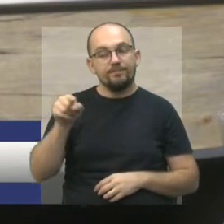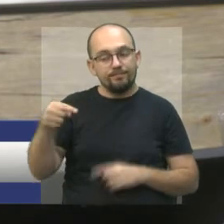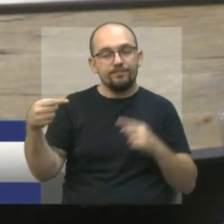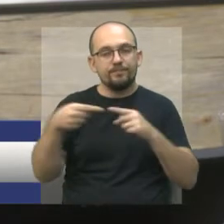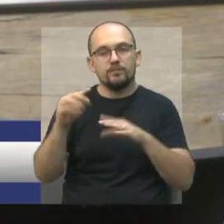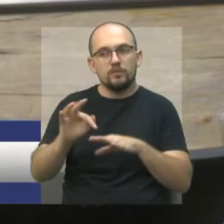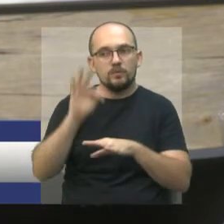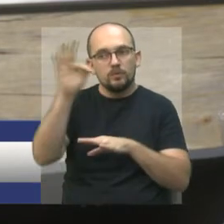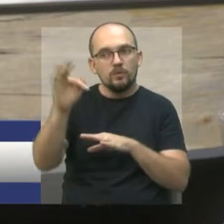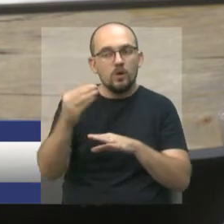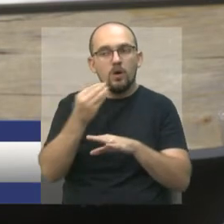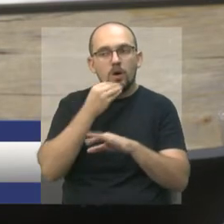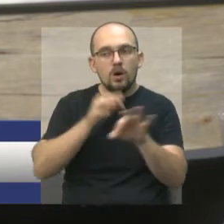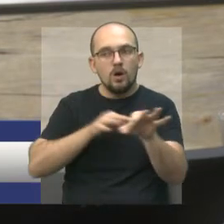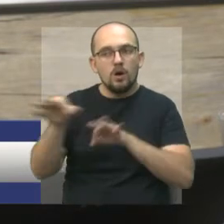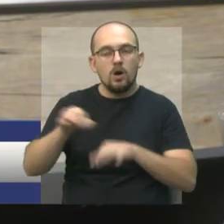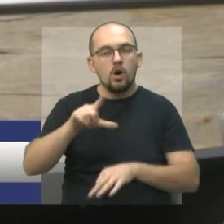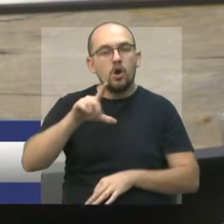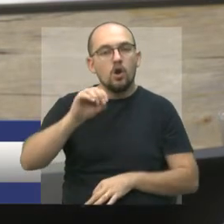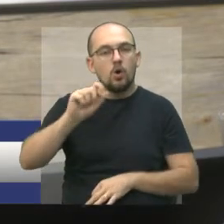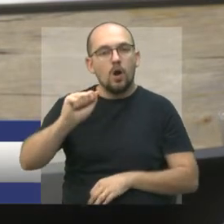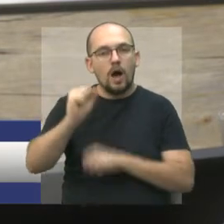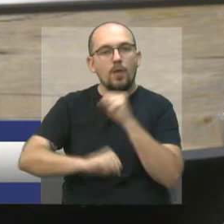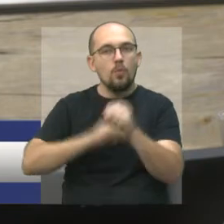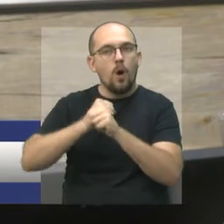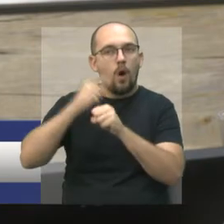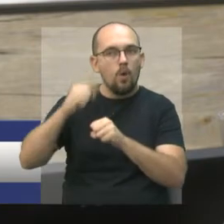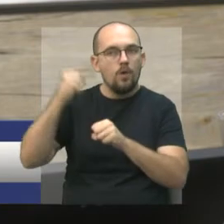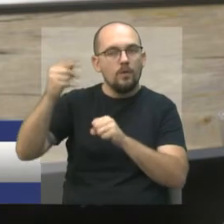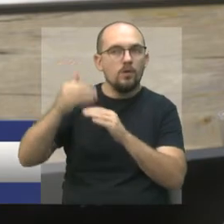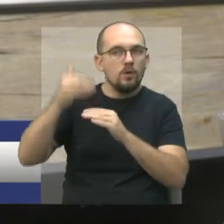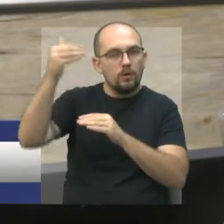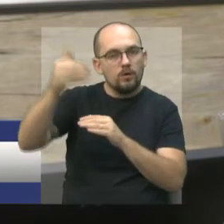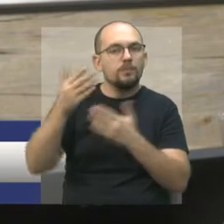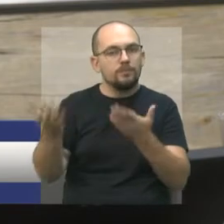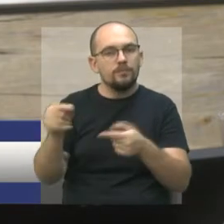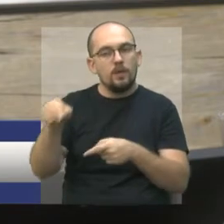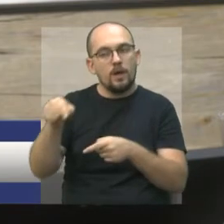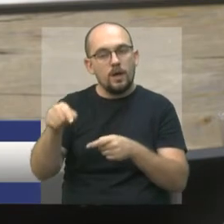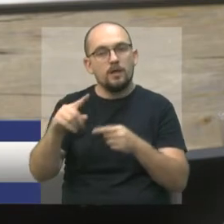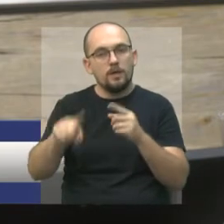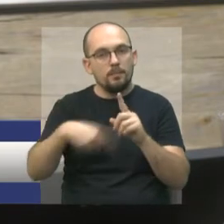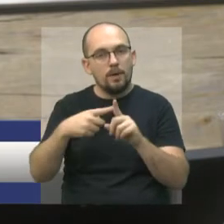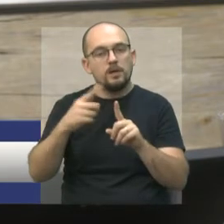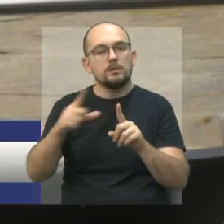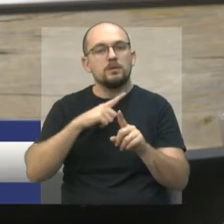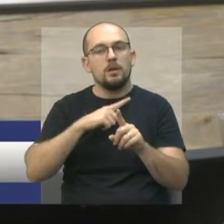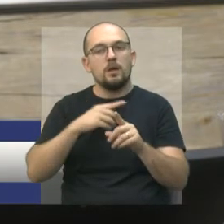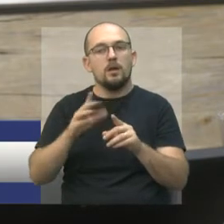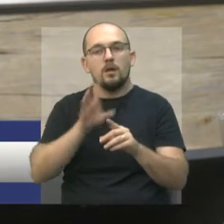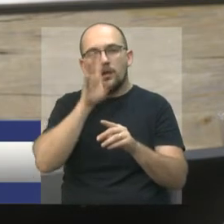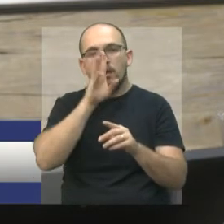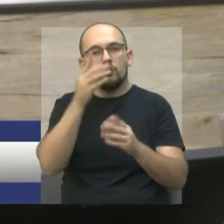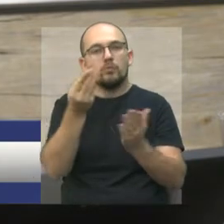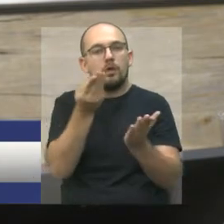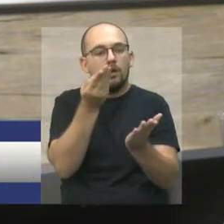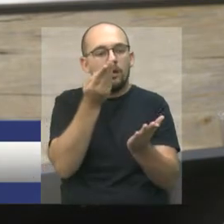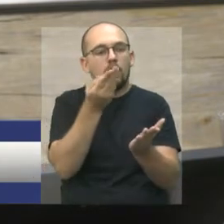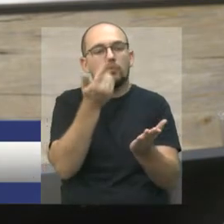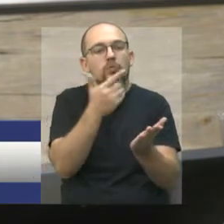da elaboração da lei orçamentária anual. Para além disso, tal emenda foi apresentada sem o mínimo estudo